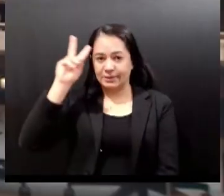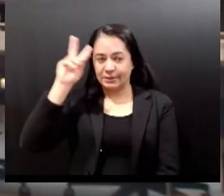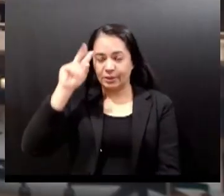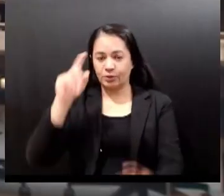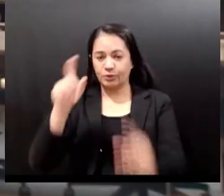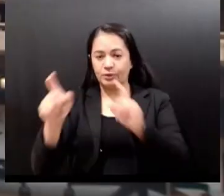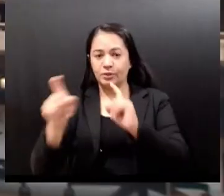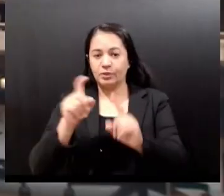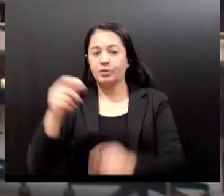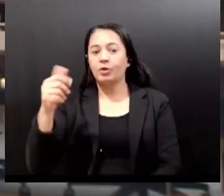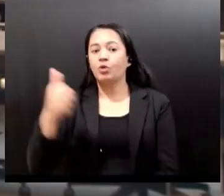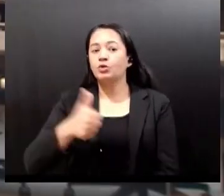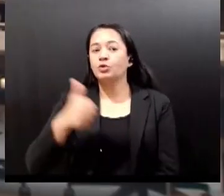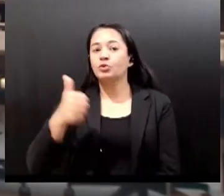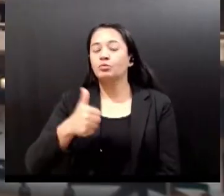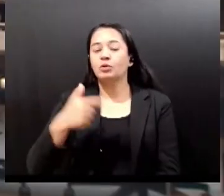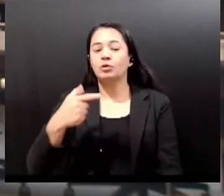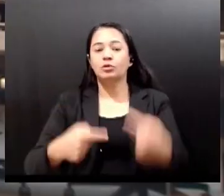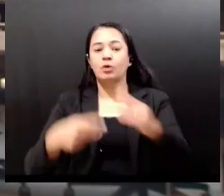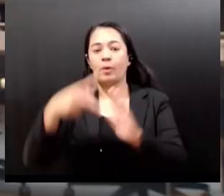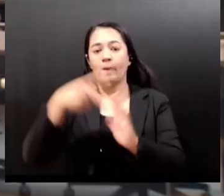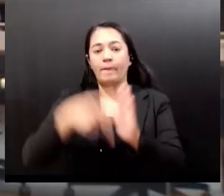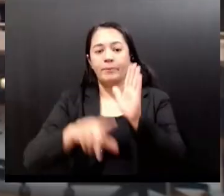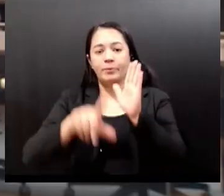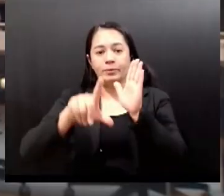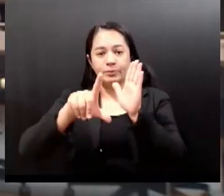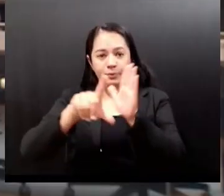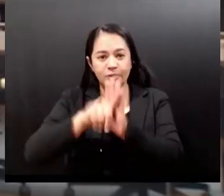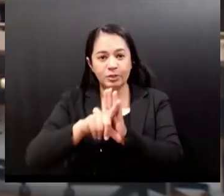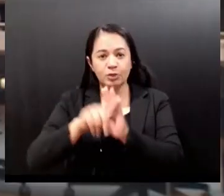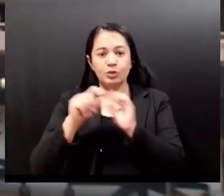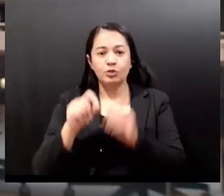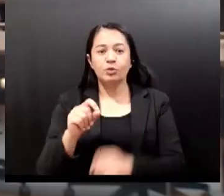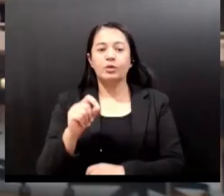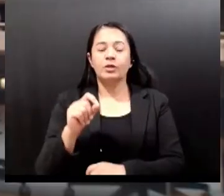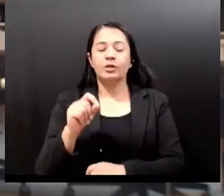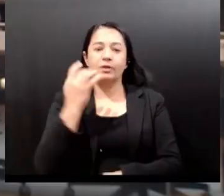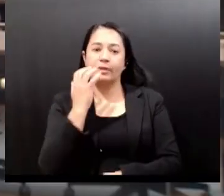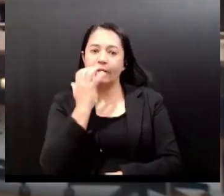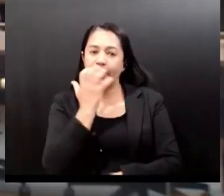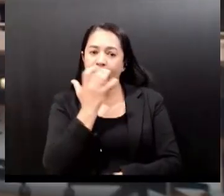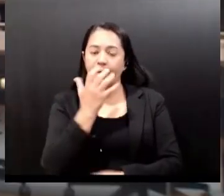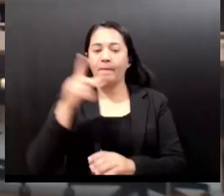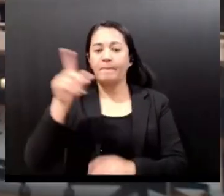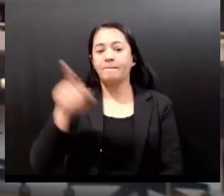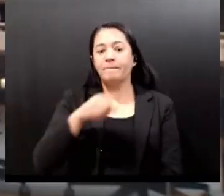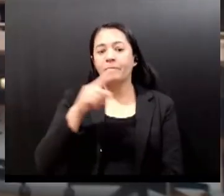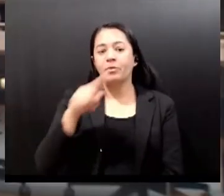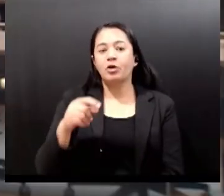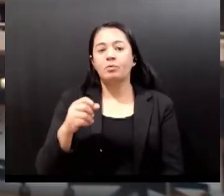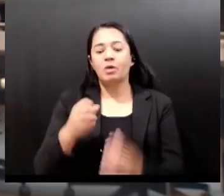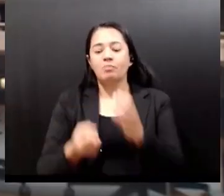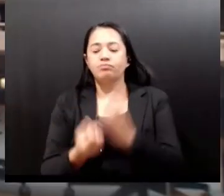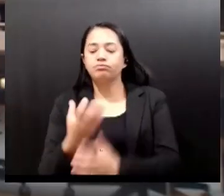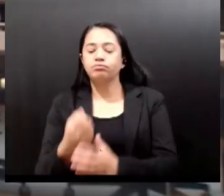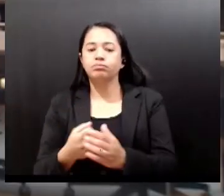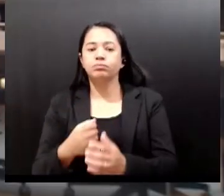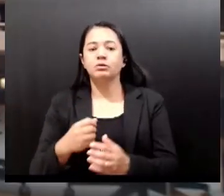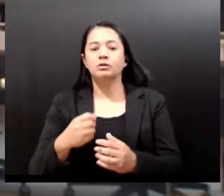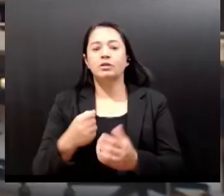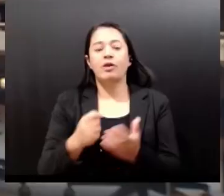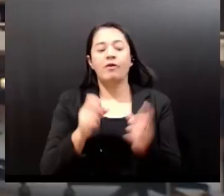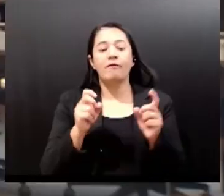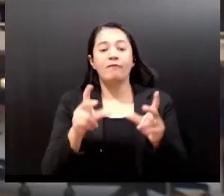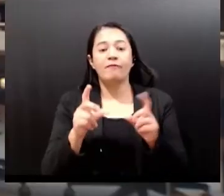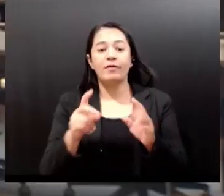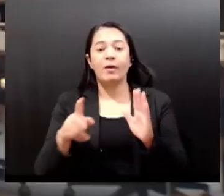o projeto do vereador Herbert Ganem, que proíbe a fabricação, distribuição e comercialização das